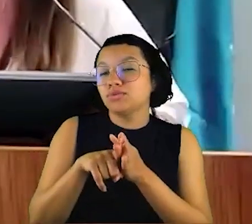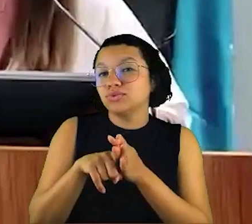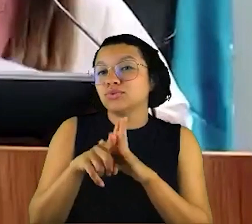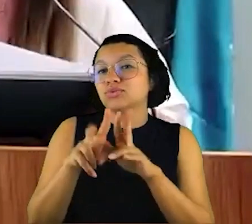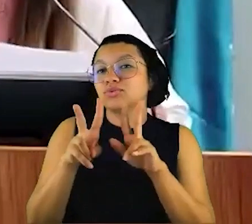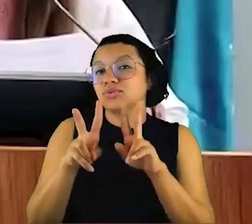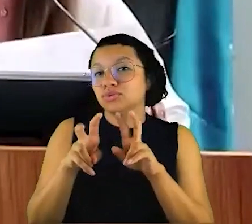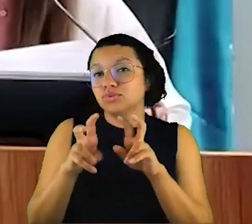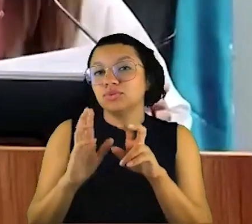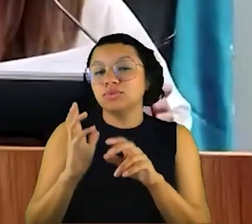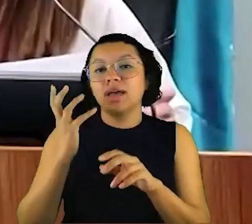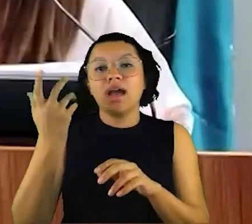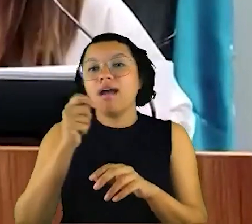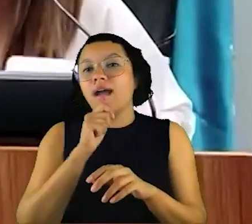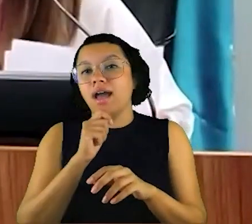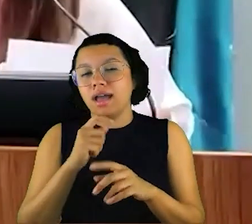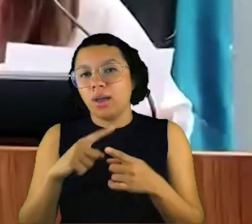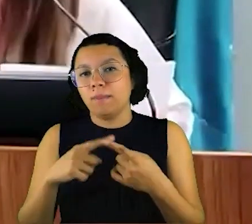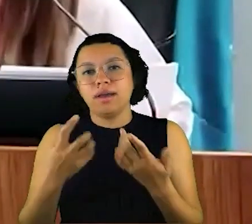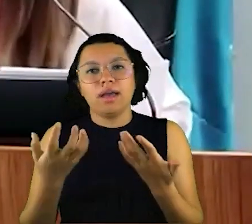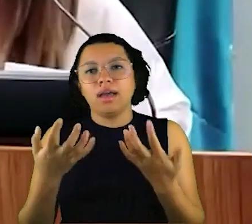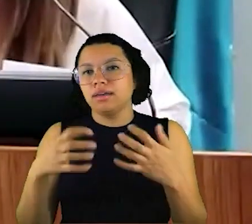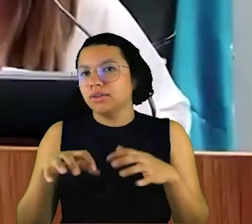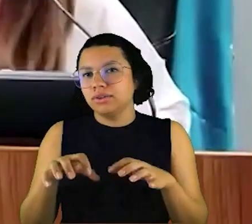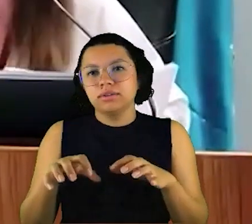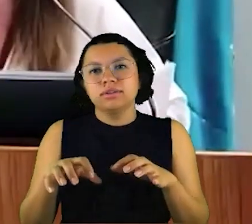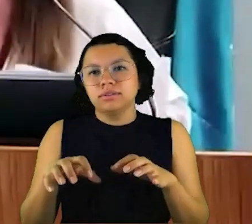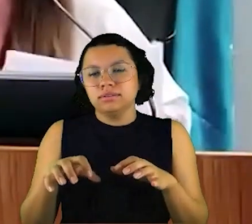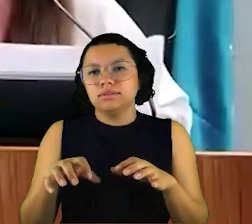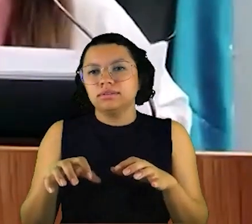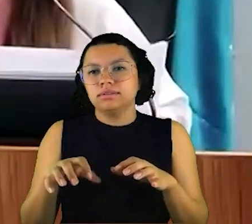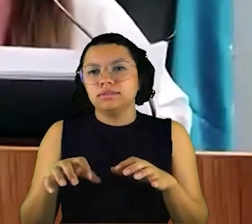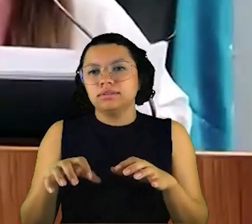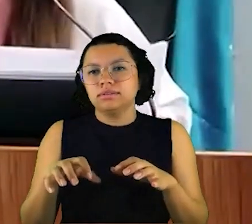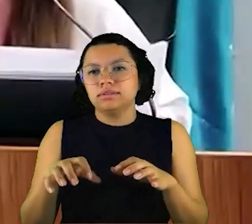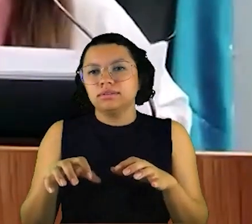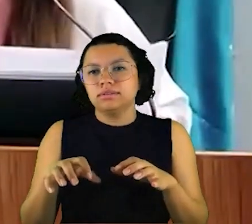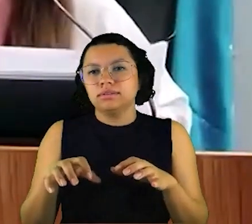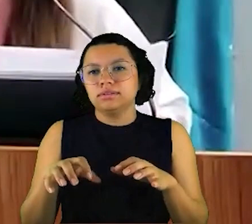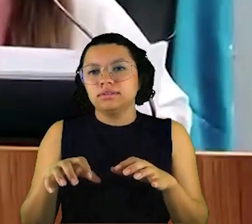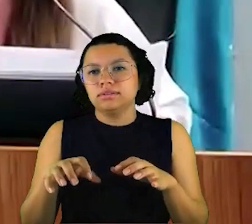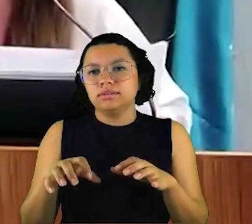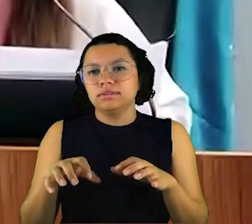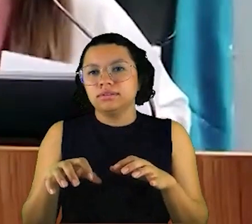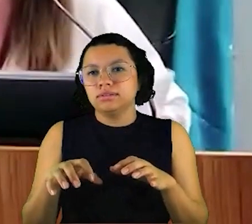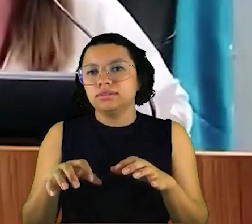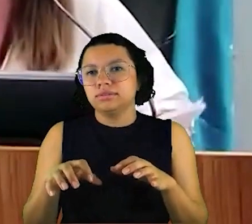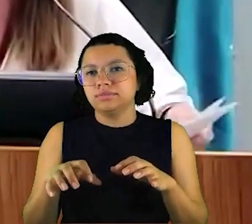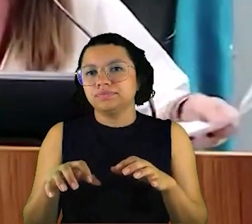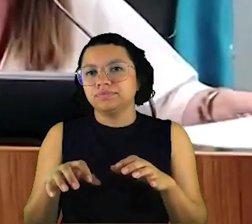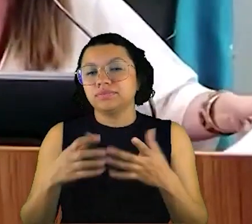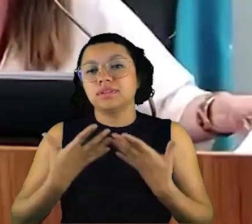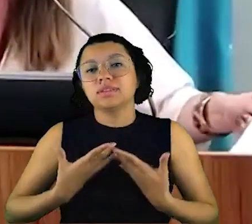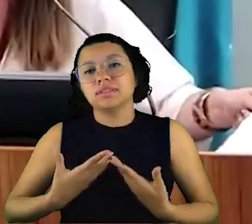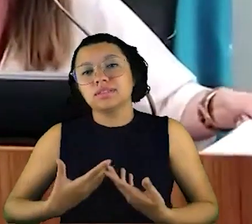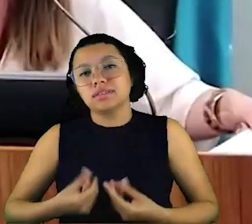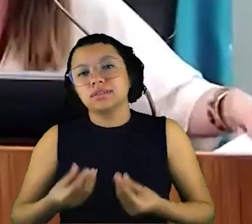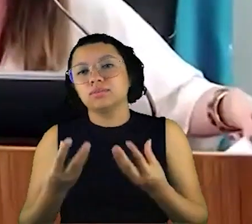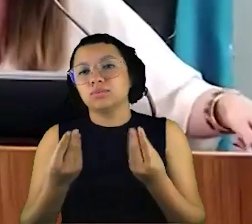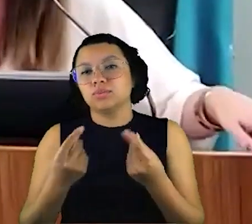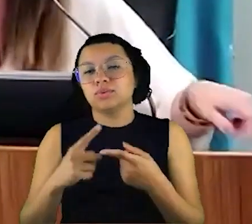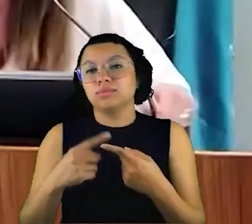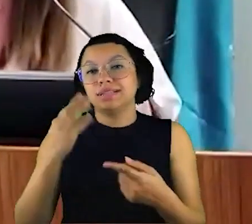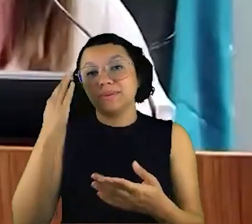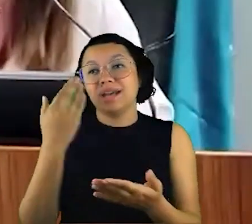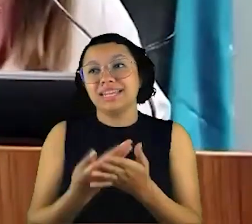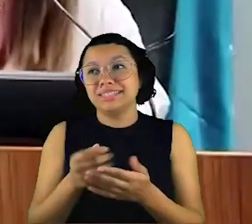pontos para resolver. Eu não queria O juiz Paulo César bebe um copo de água e veste um óculos de grau. cansá-lo